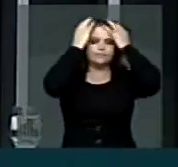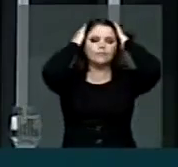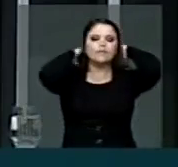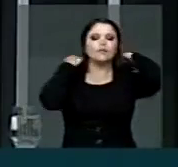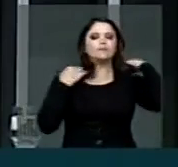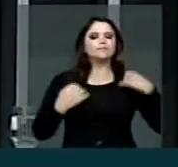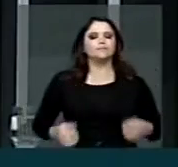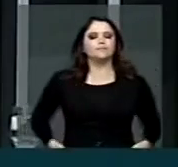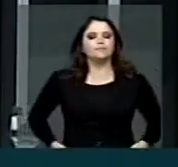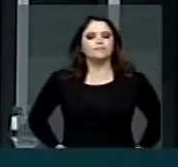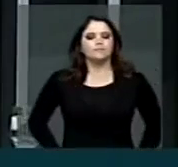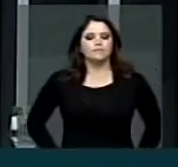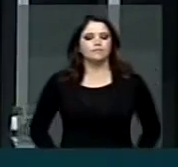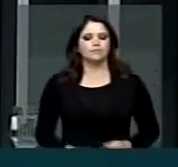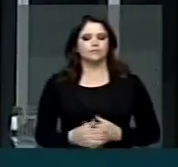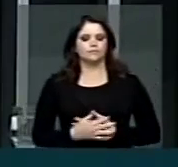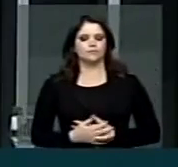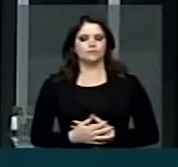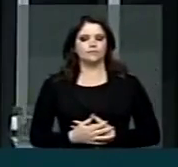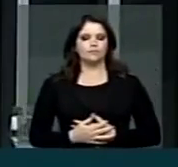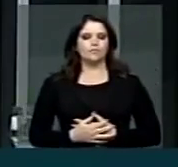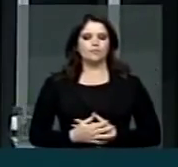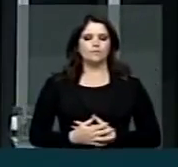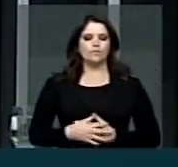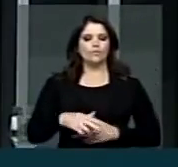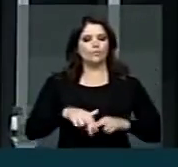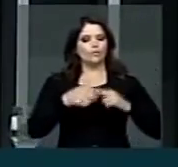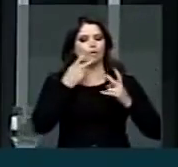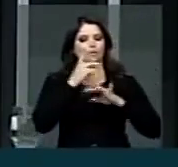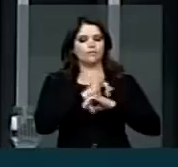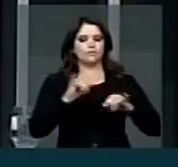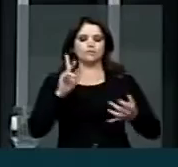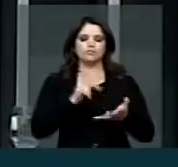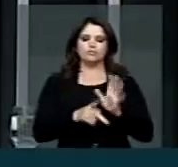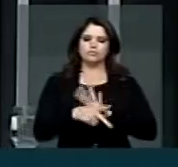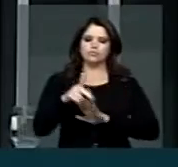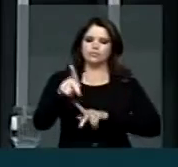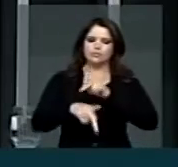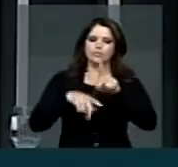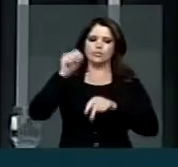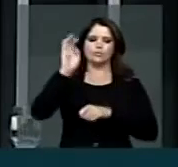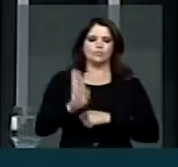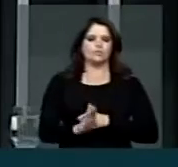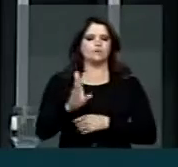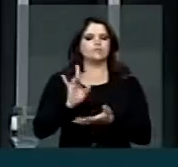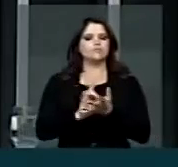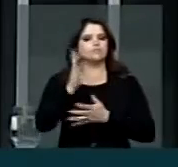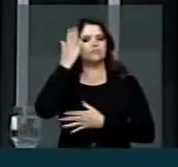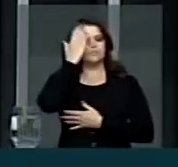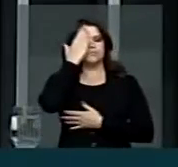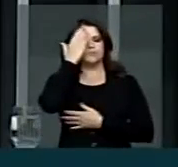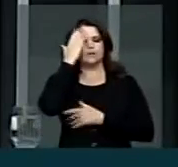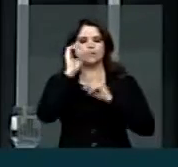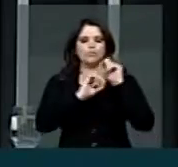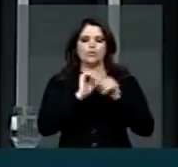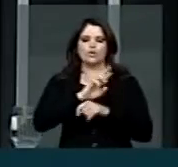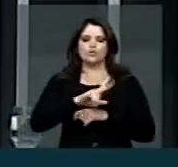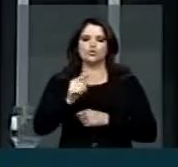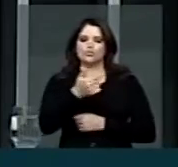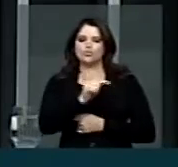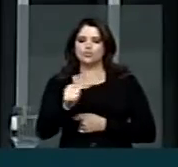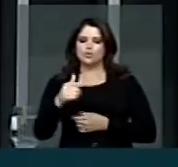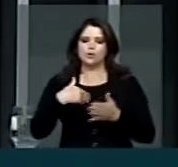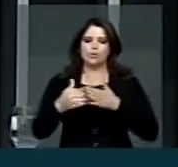senhores deputados, digo que com toda certeza, o povo brasileiro sabe não haver